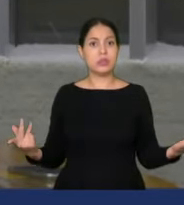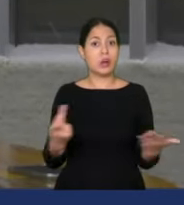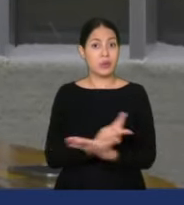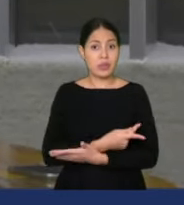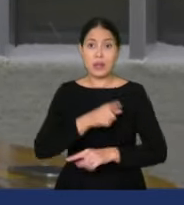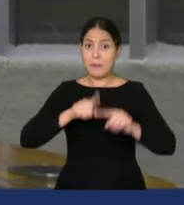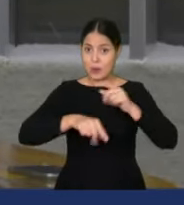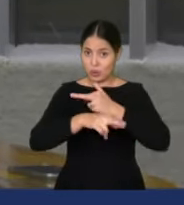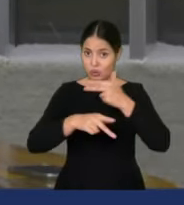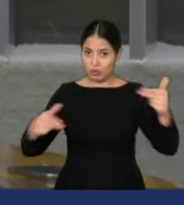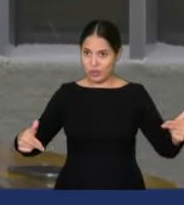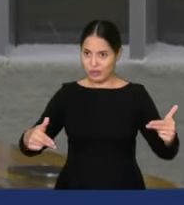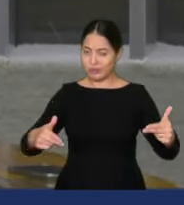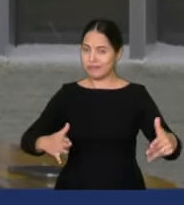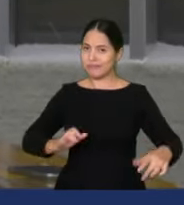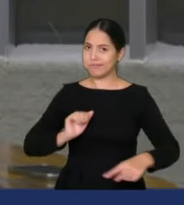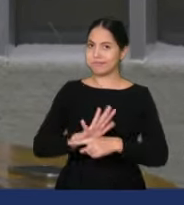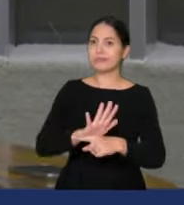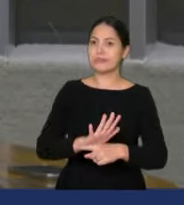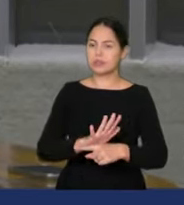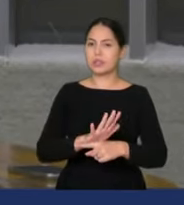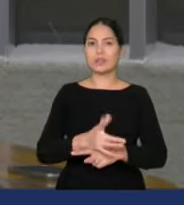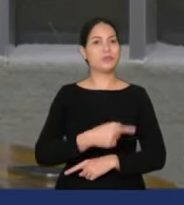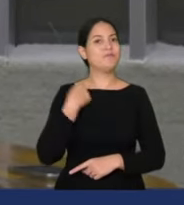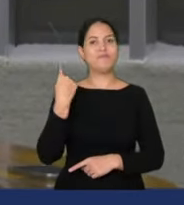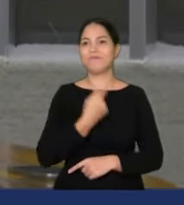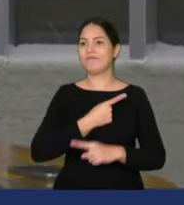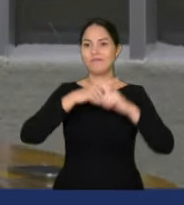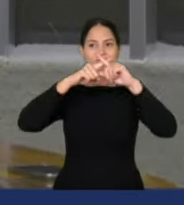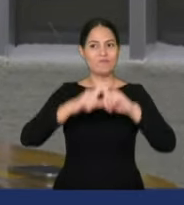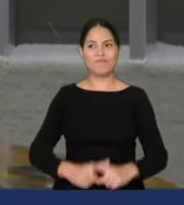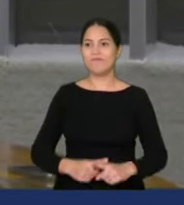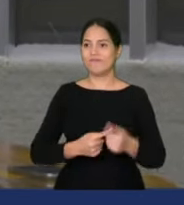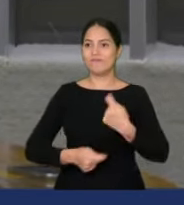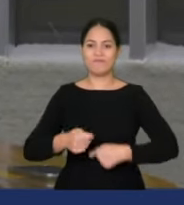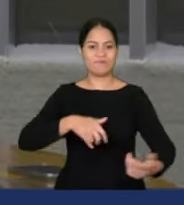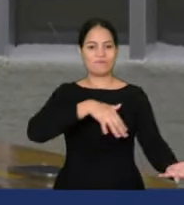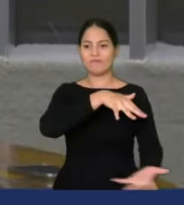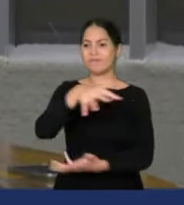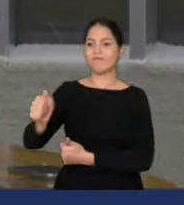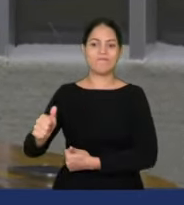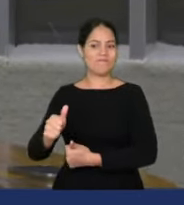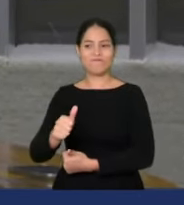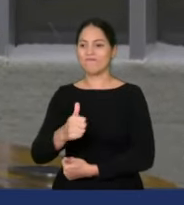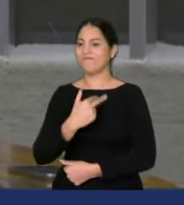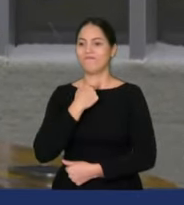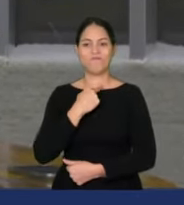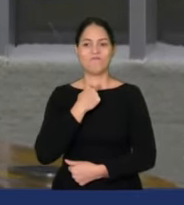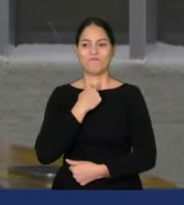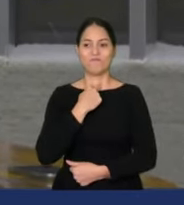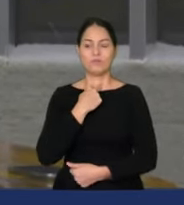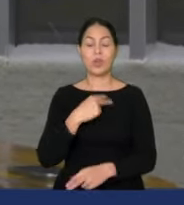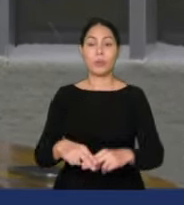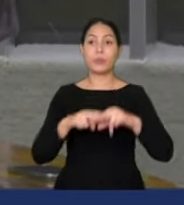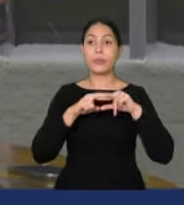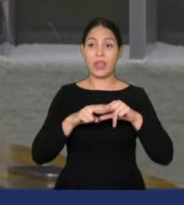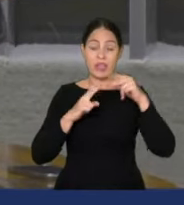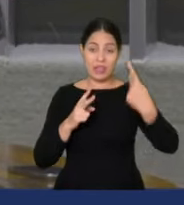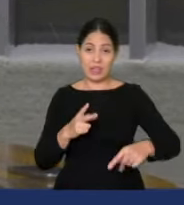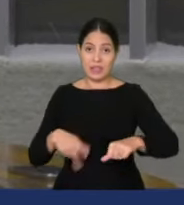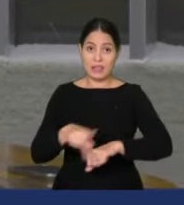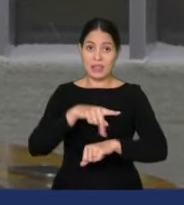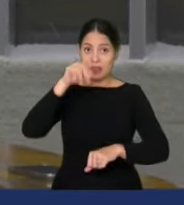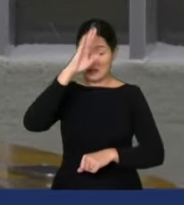produtiva. Nós não temos condições de competir no mercado internacional, porque o preço da energia no Brasil